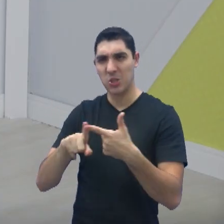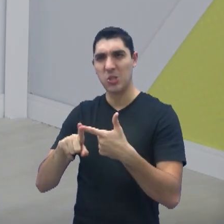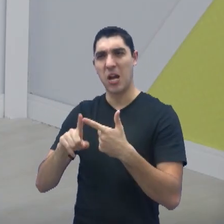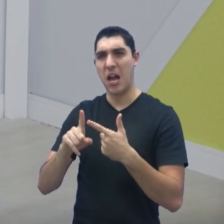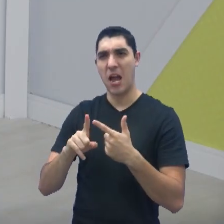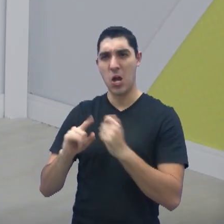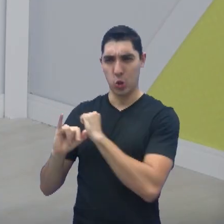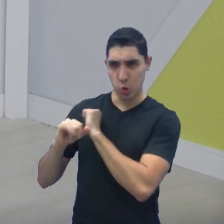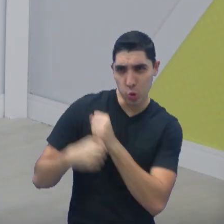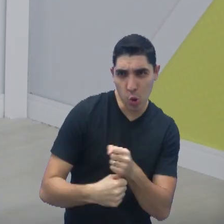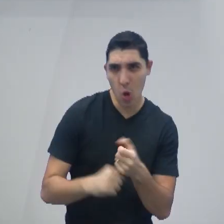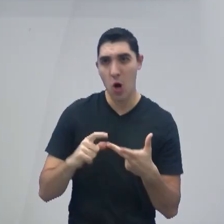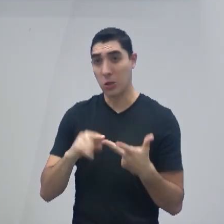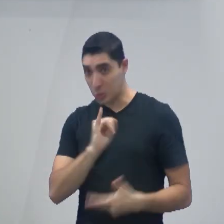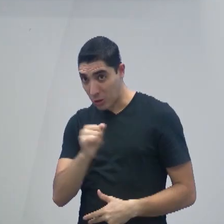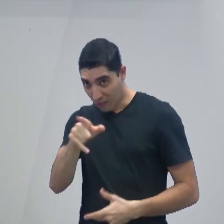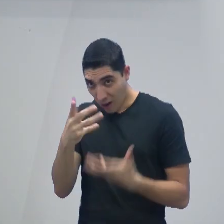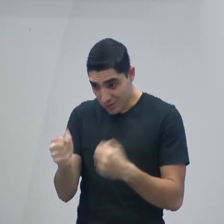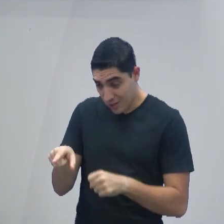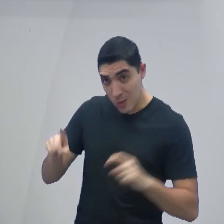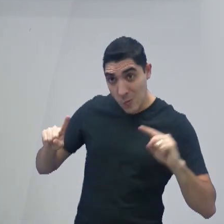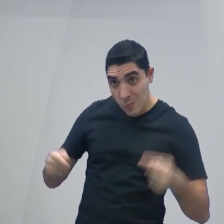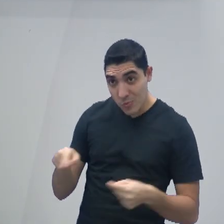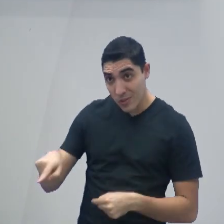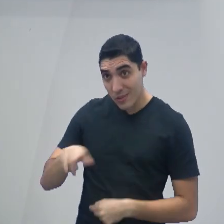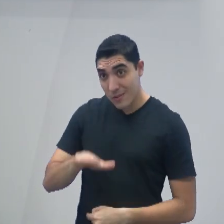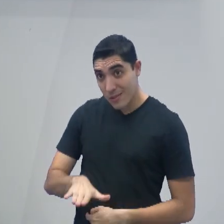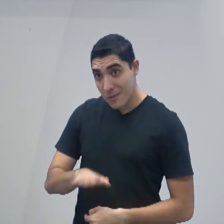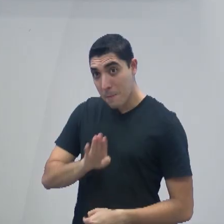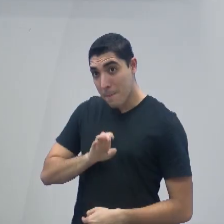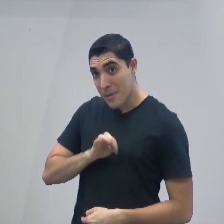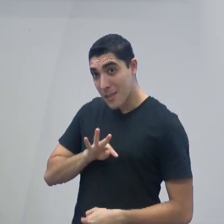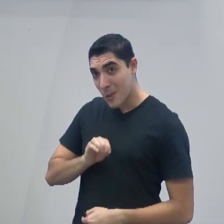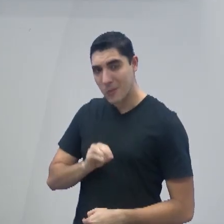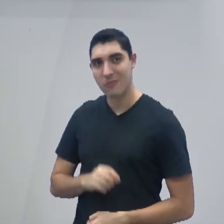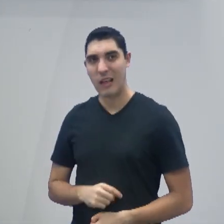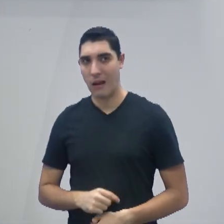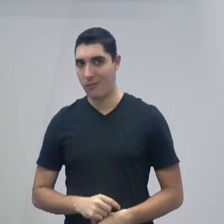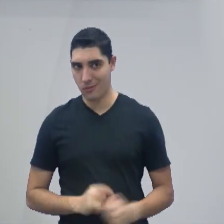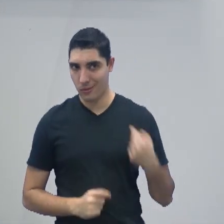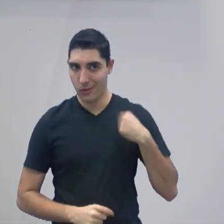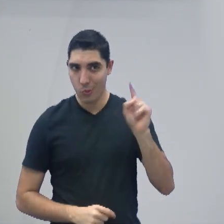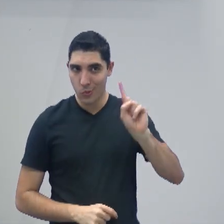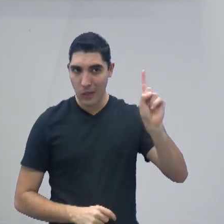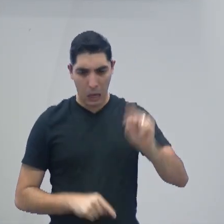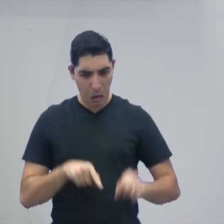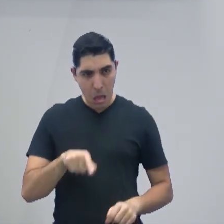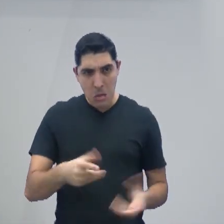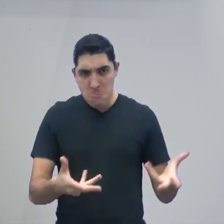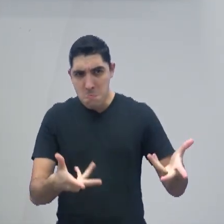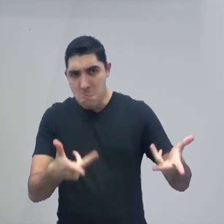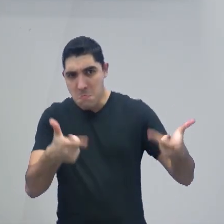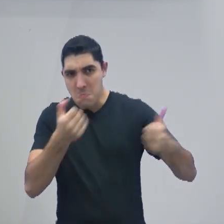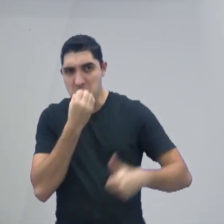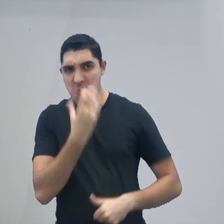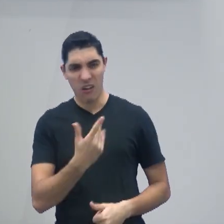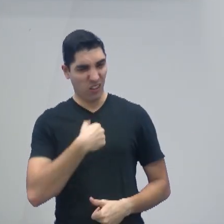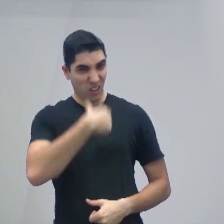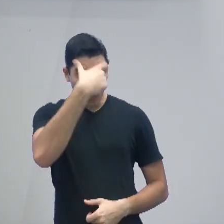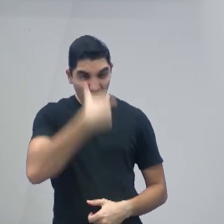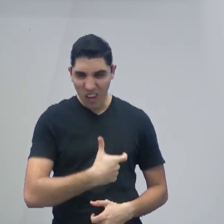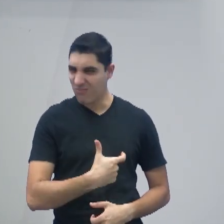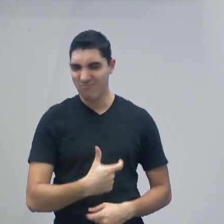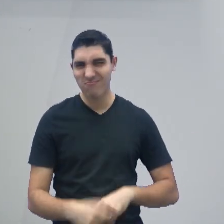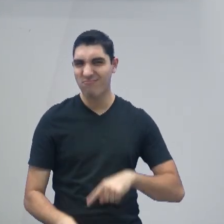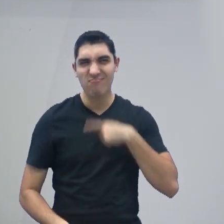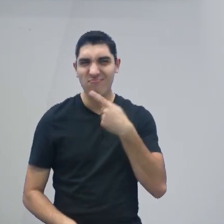o Bento aí também ou não? De forma alguma, Vieira, o menino Bento é super talentoso, eu não tenho dúvidas de que ele